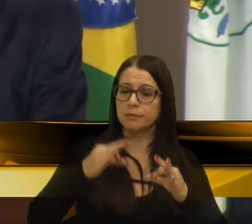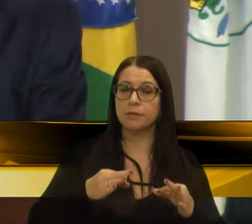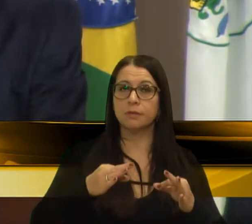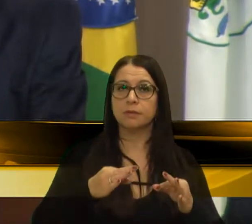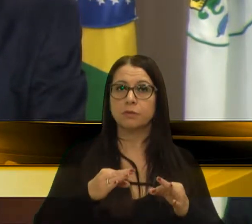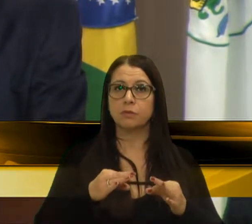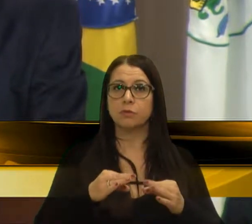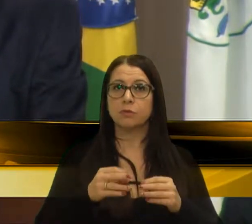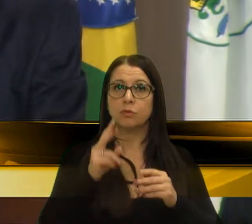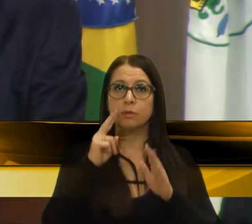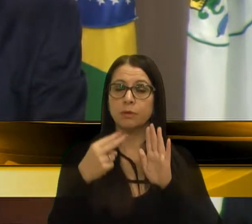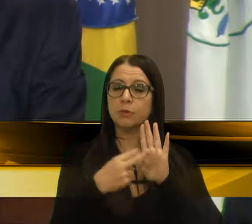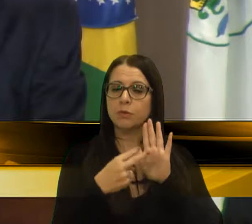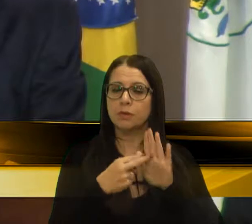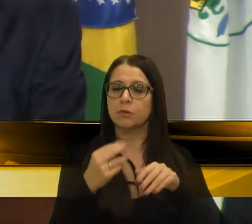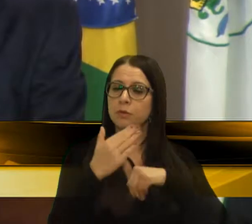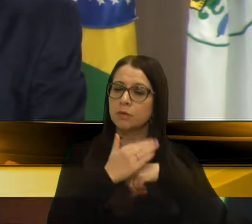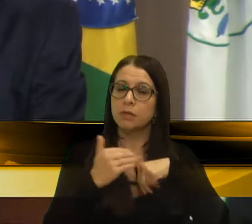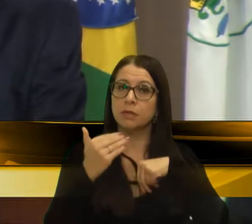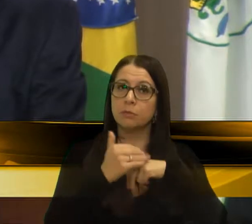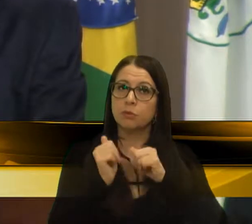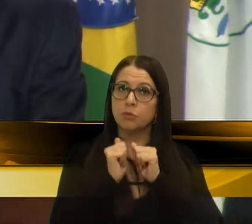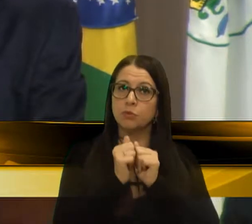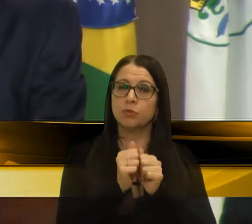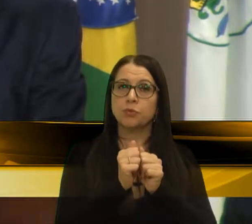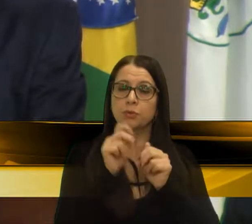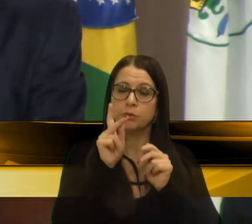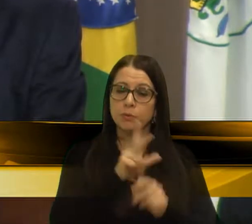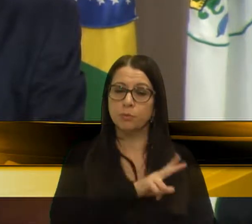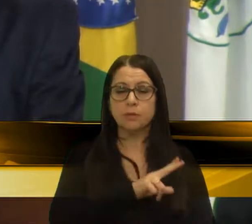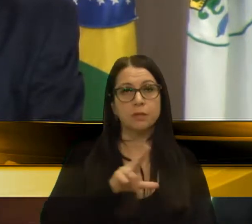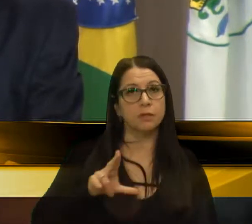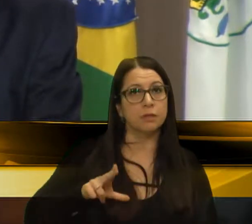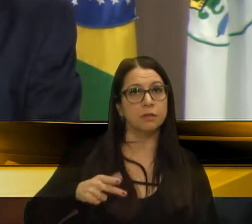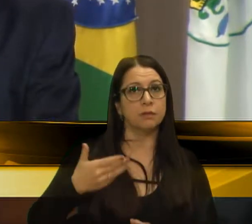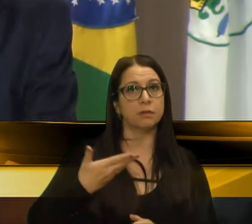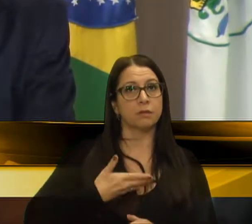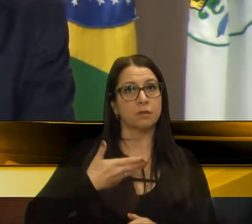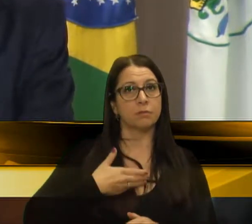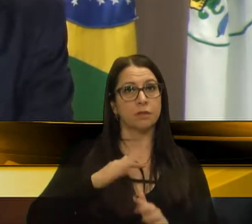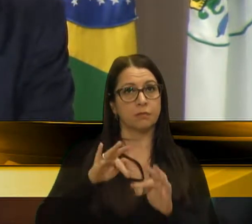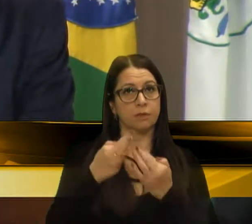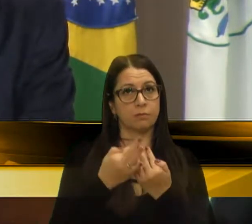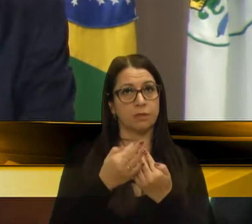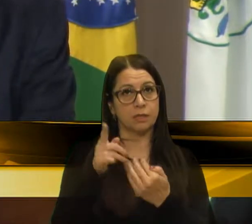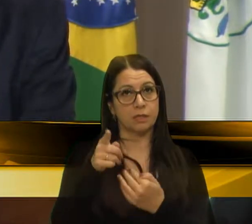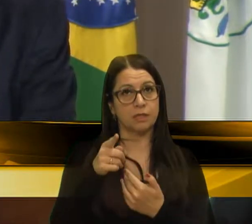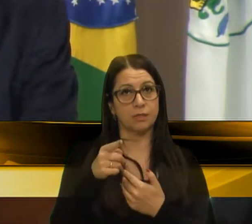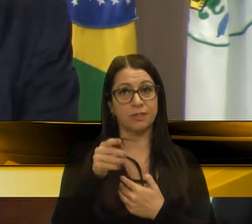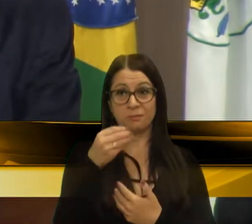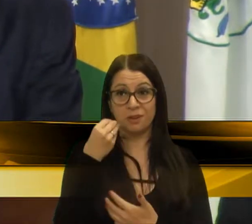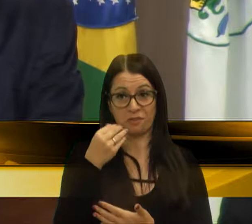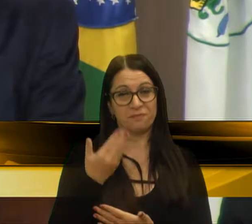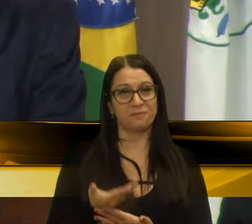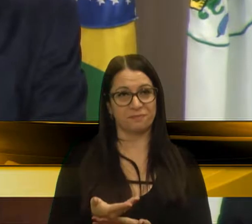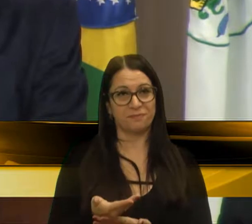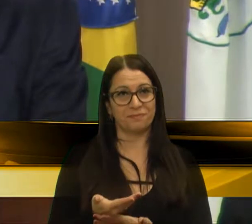o carisma e o companheirismo aos pacientes, amigos e à sua família. Foi isso que me convenceu.